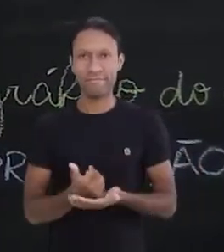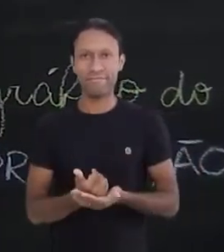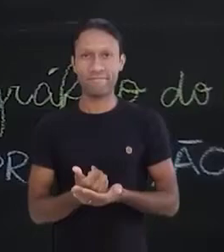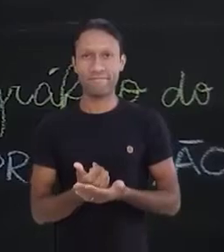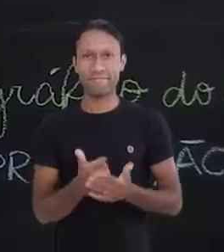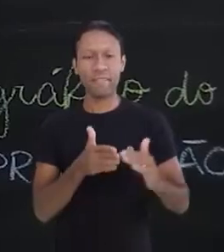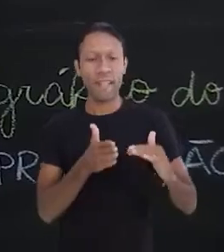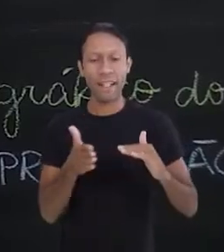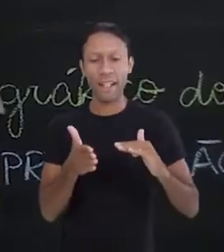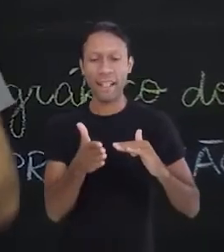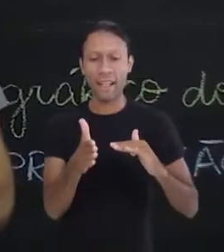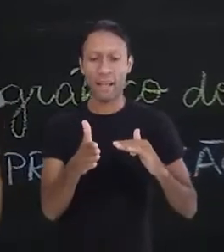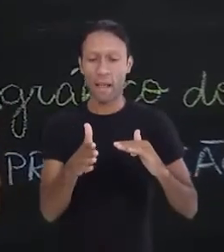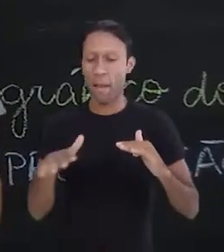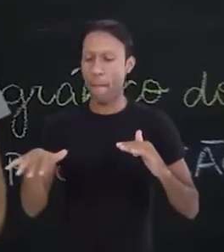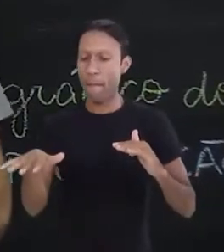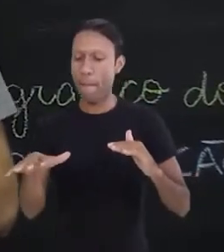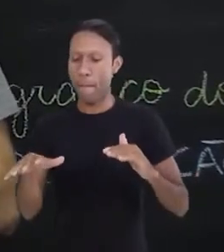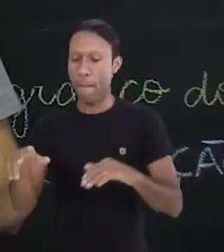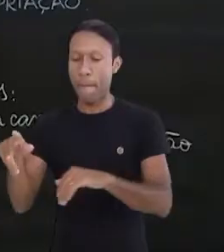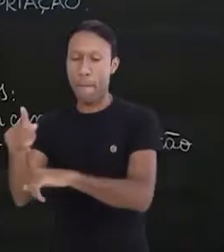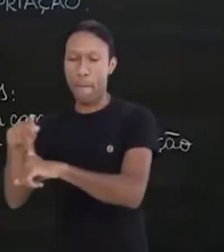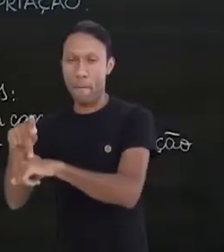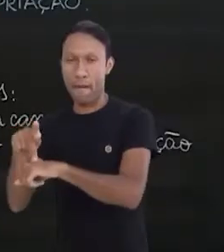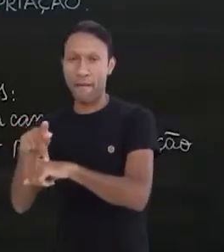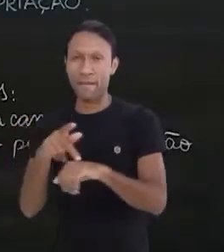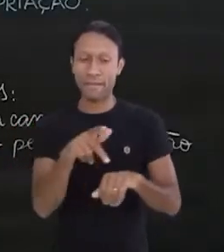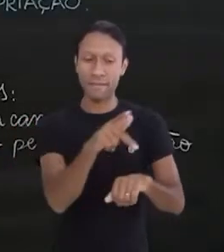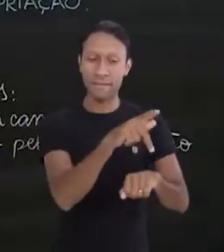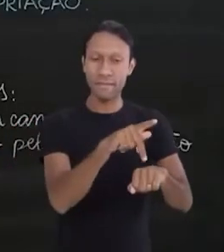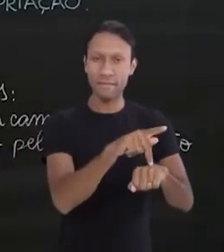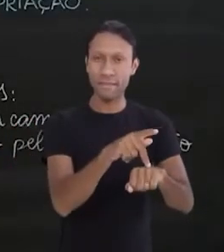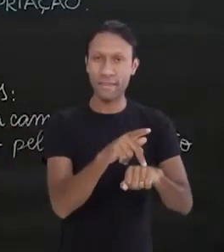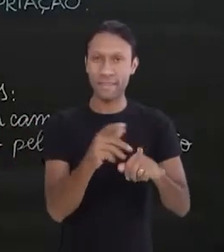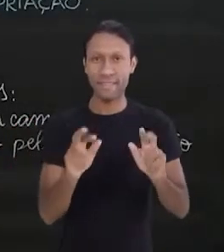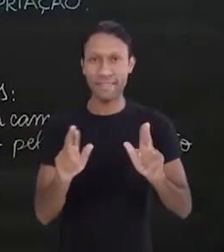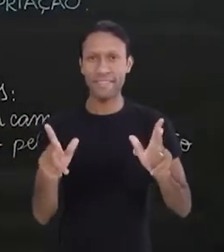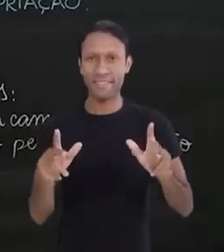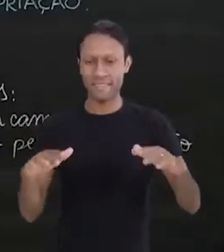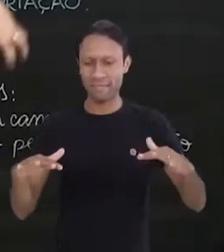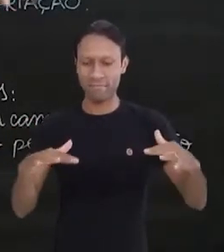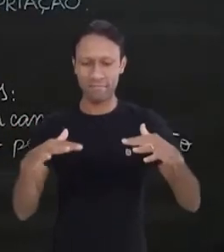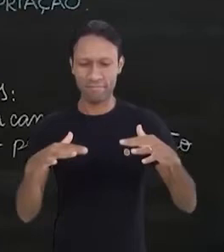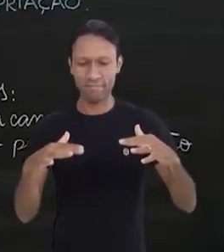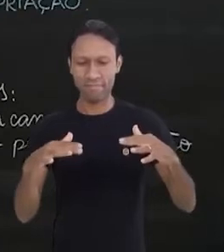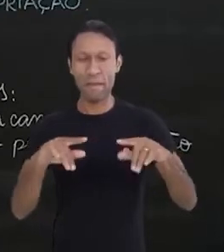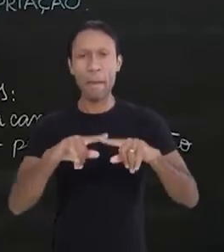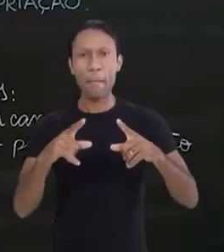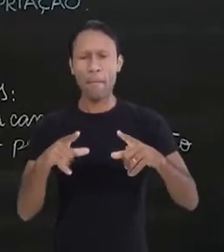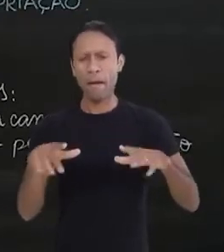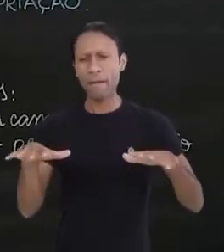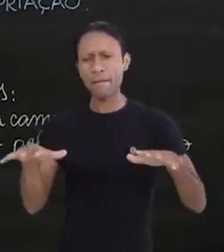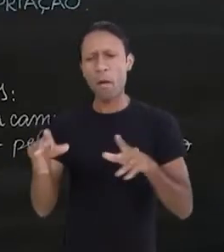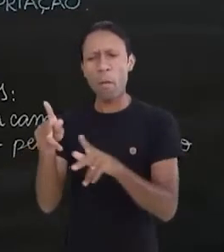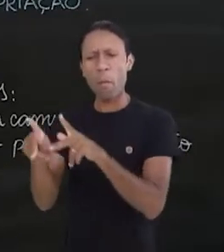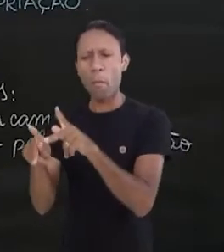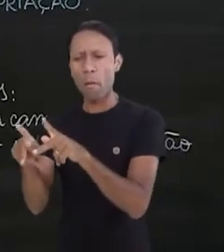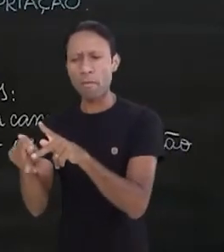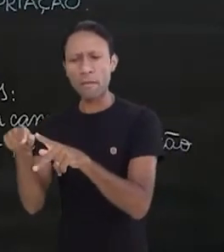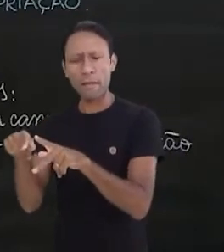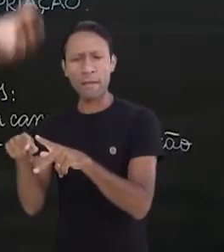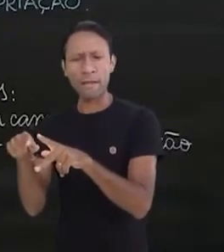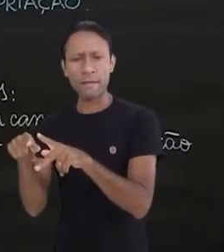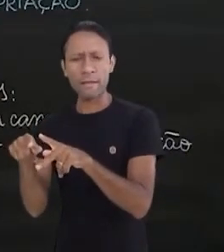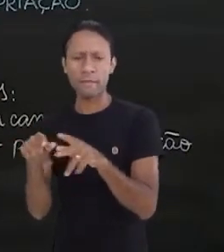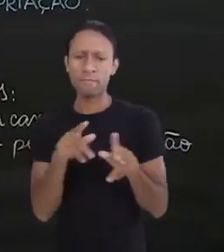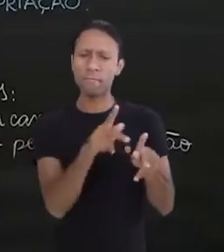o limite entre Brasil e Paraguai. Mas a cidade de Foz do Iguaçu, a cidade do leste no Paraguai,